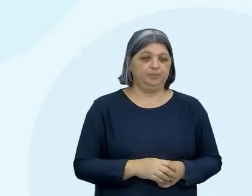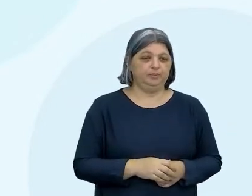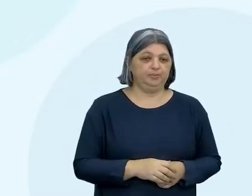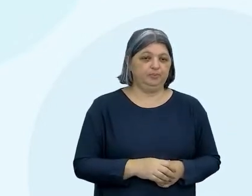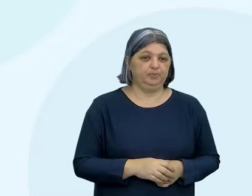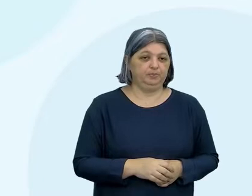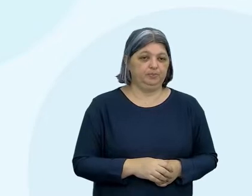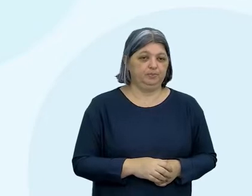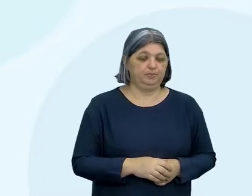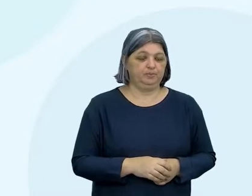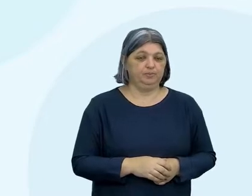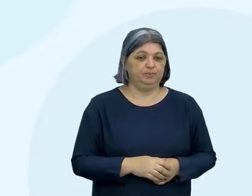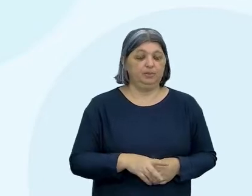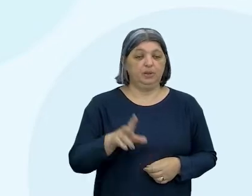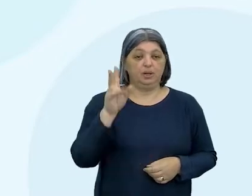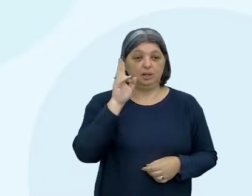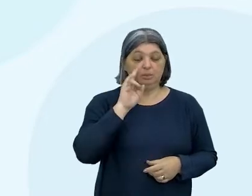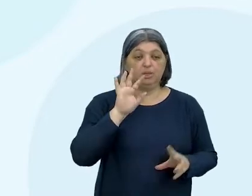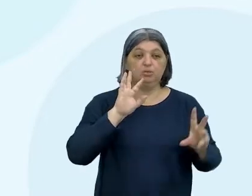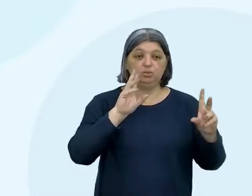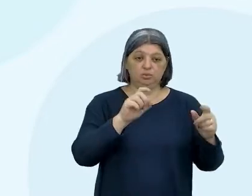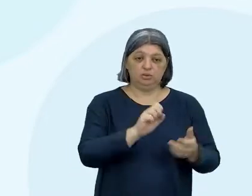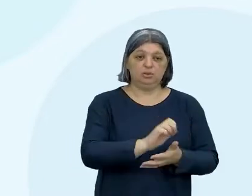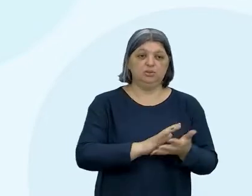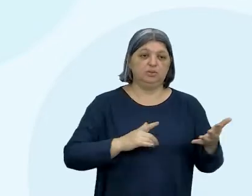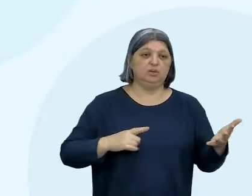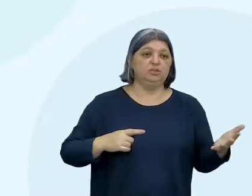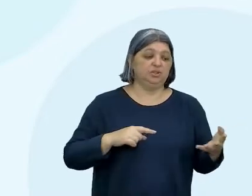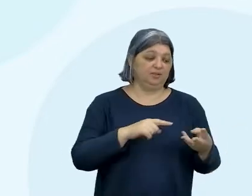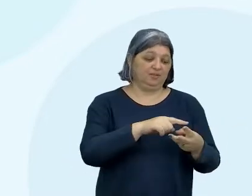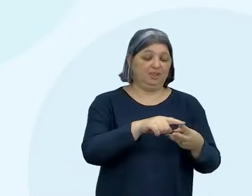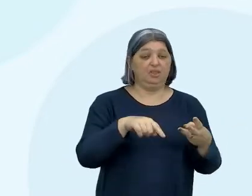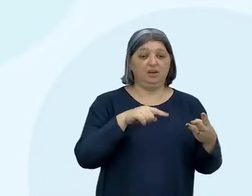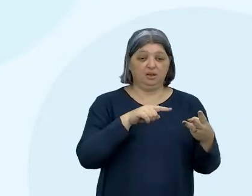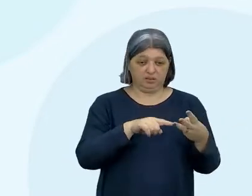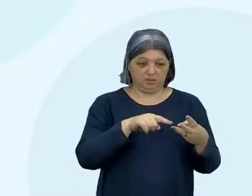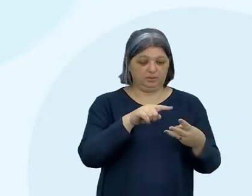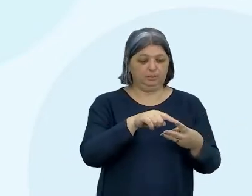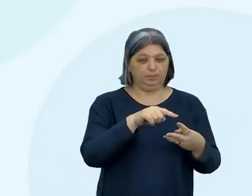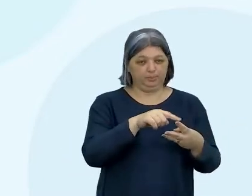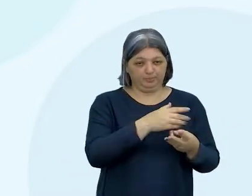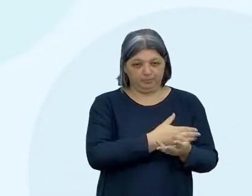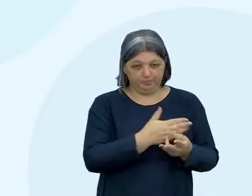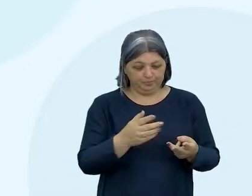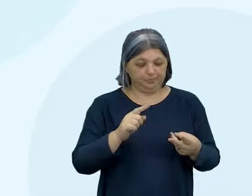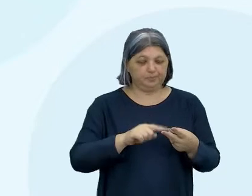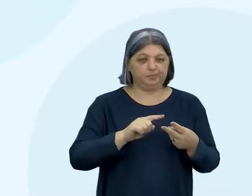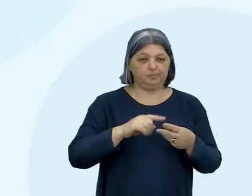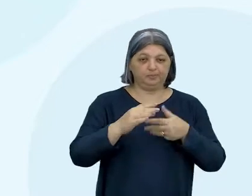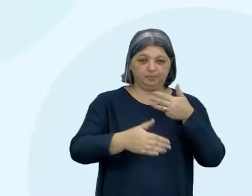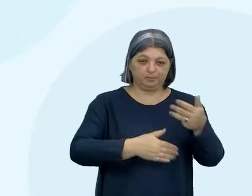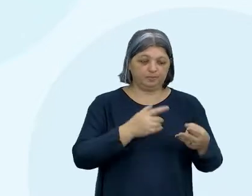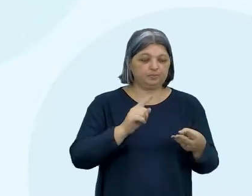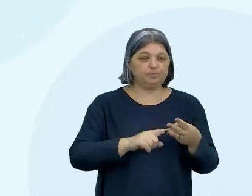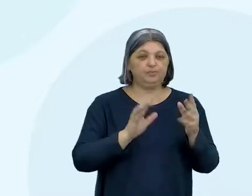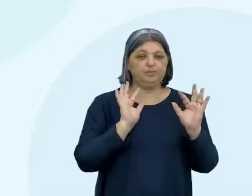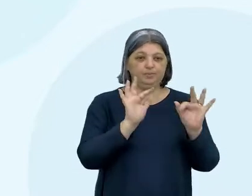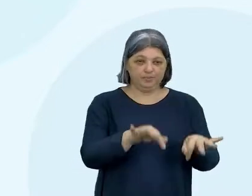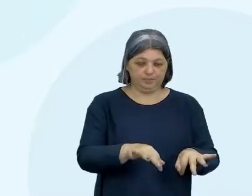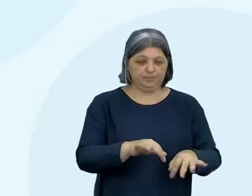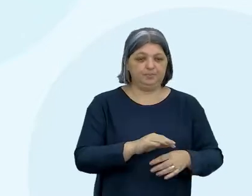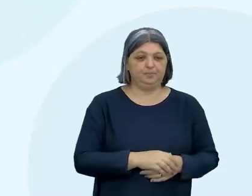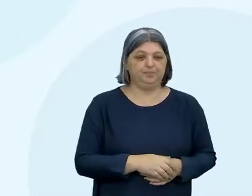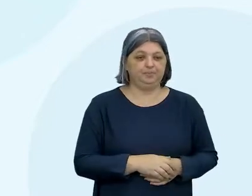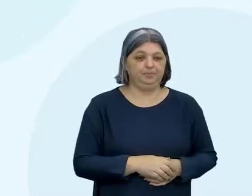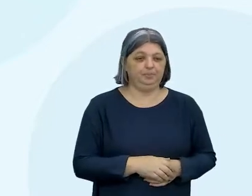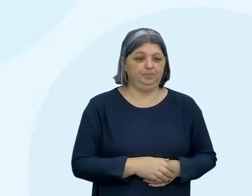Lembrando que todas as atividades aí tiveram 3 etapas: introdução, desenvolvimento e sistematização. E essa